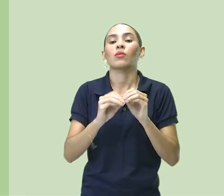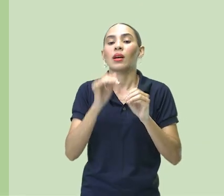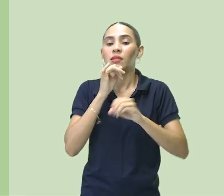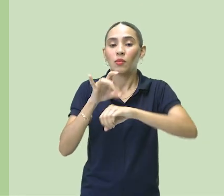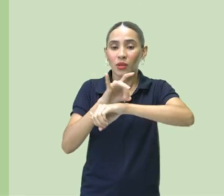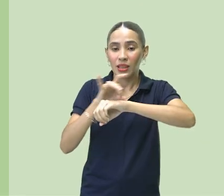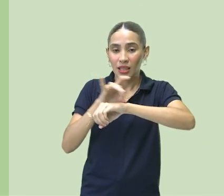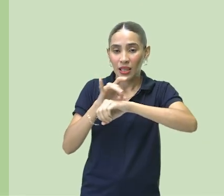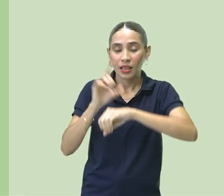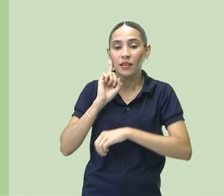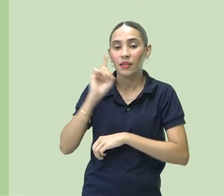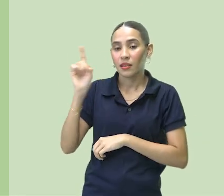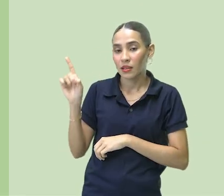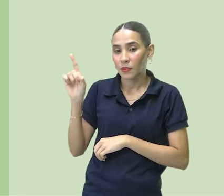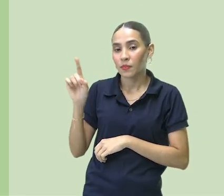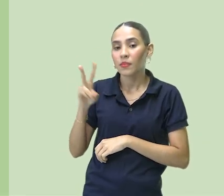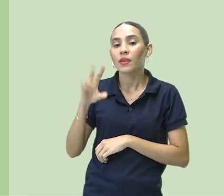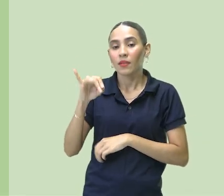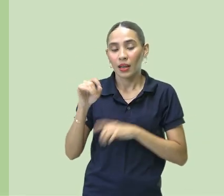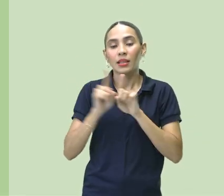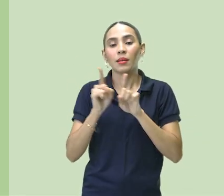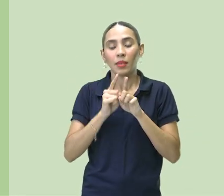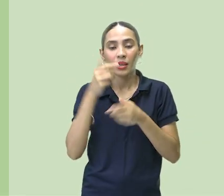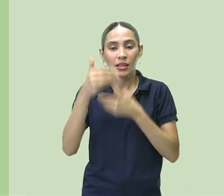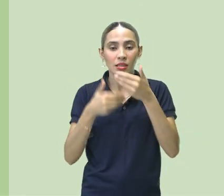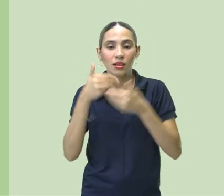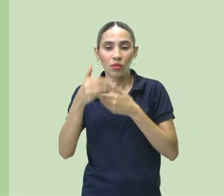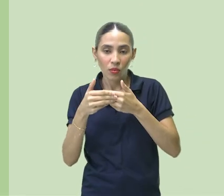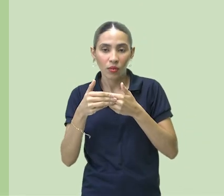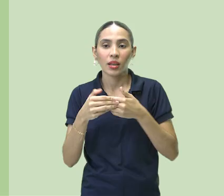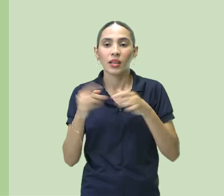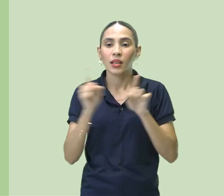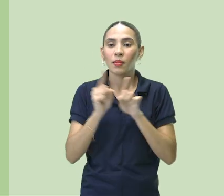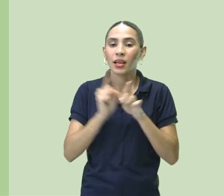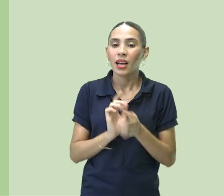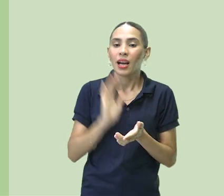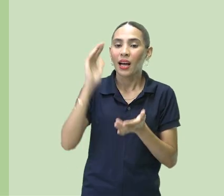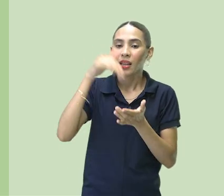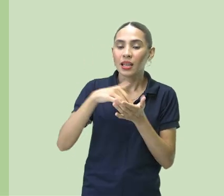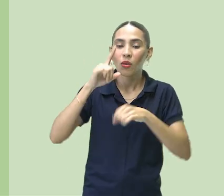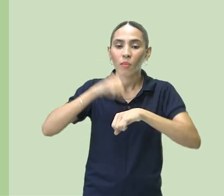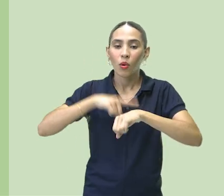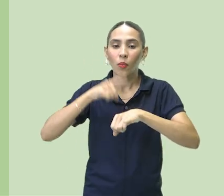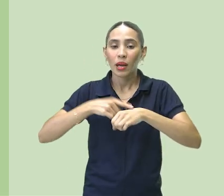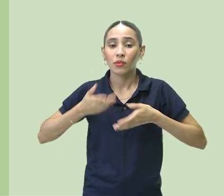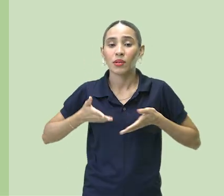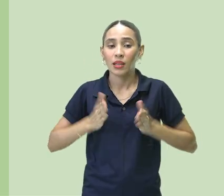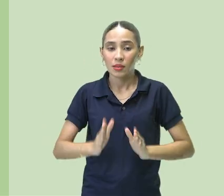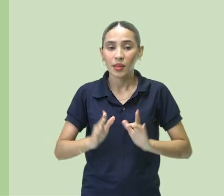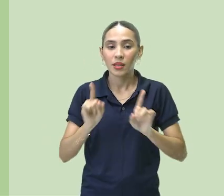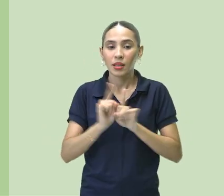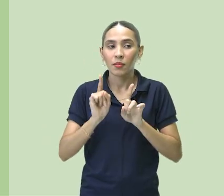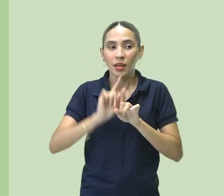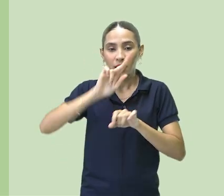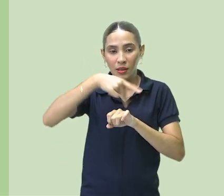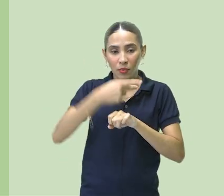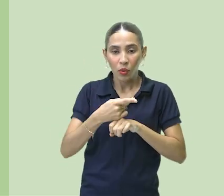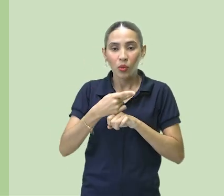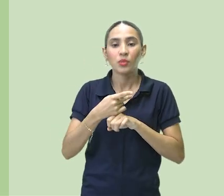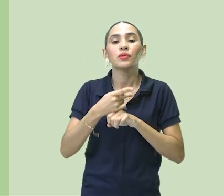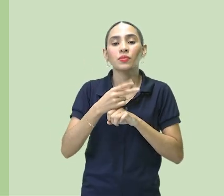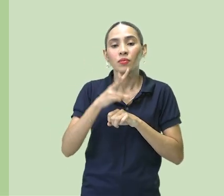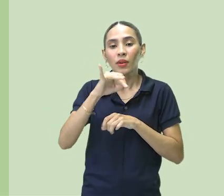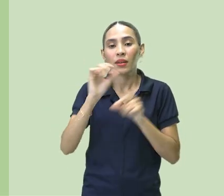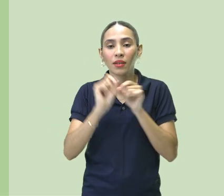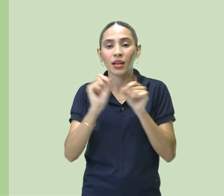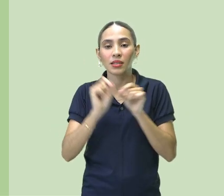negra, onde ela vai desenvolver o indivíduo, né, até o momento do seu nascimento. E essa ovelhinha, né, ela